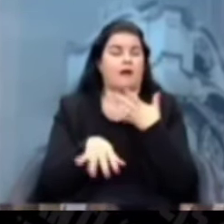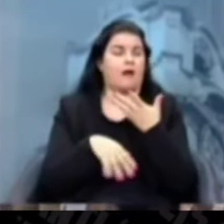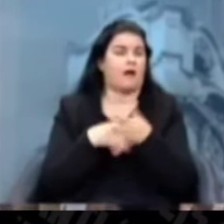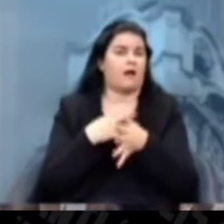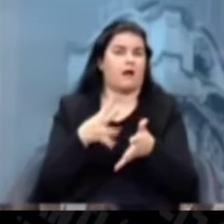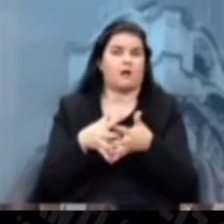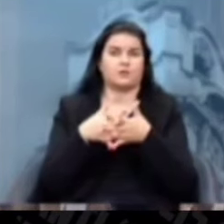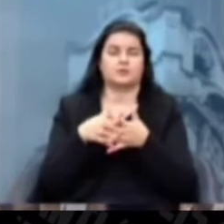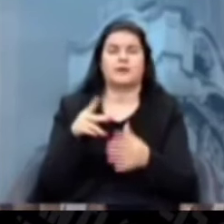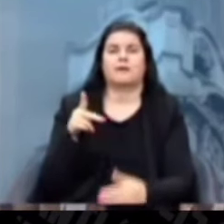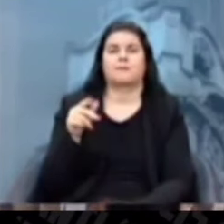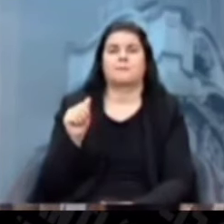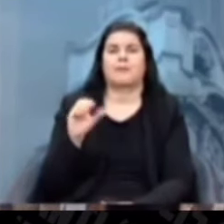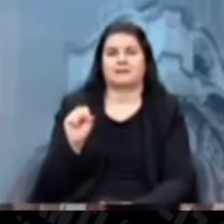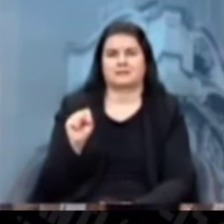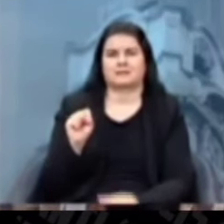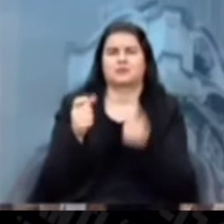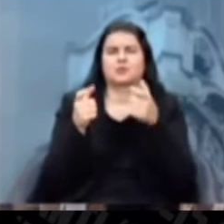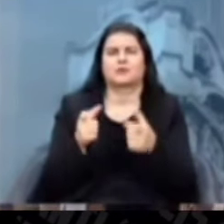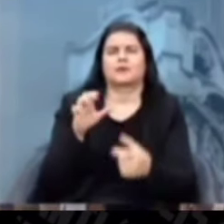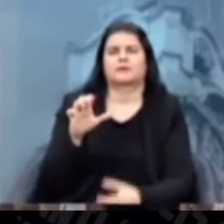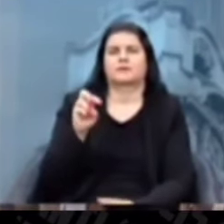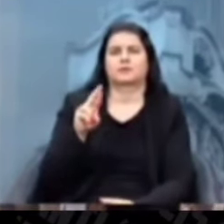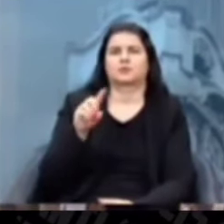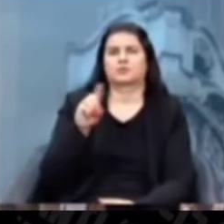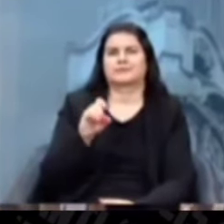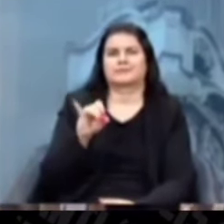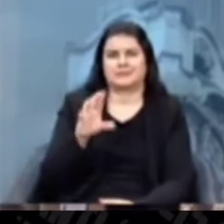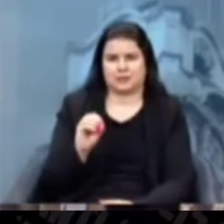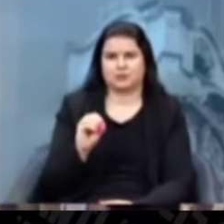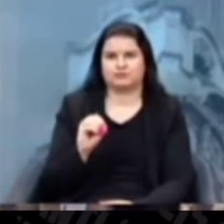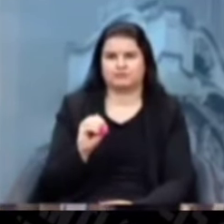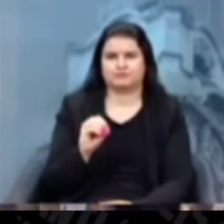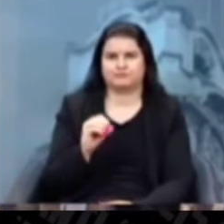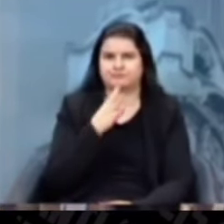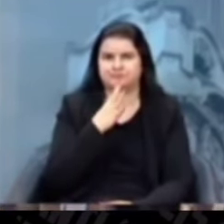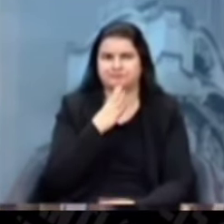da Cruzeiro, do famoso postão da Cruzeiro.